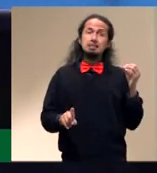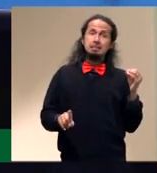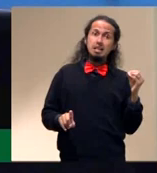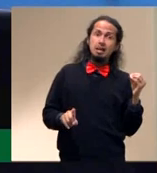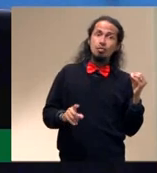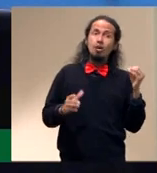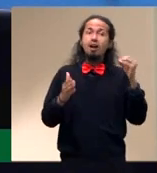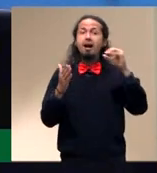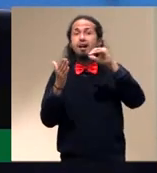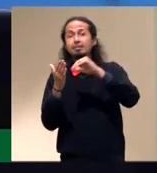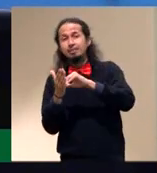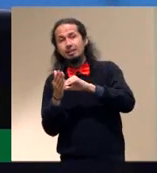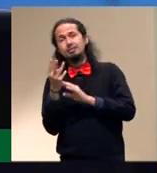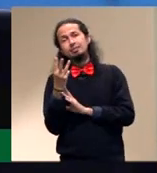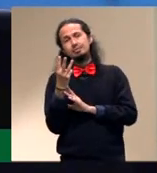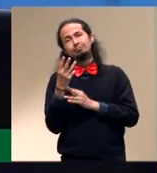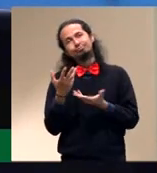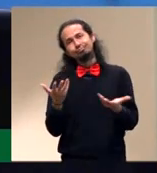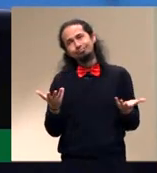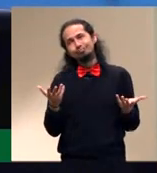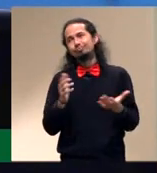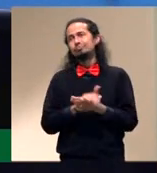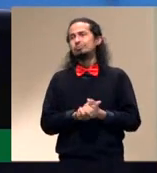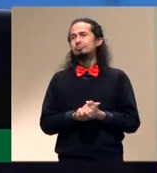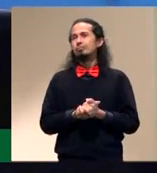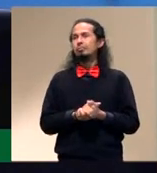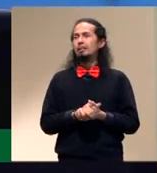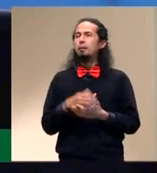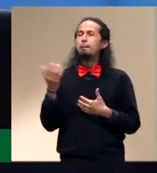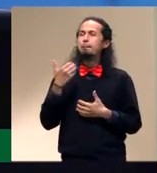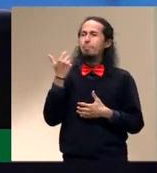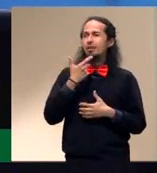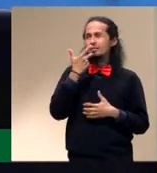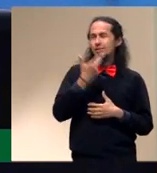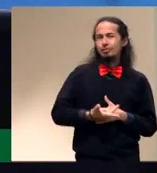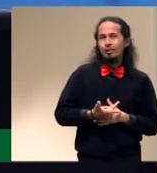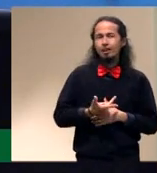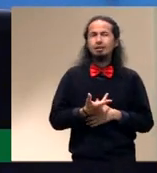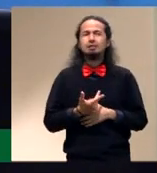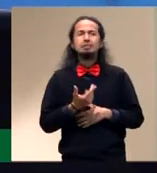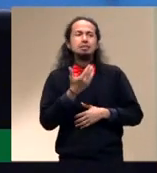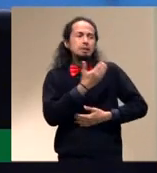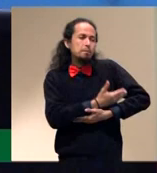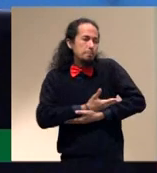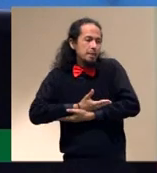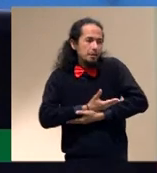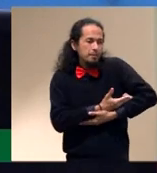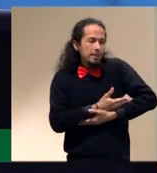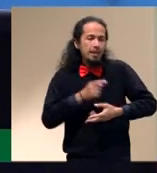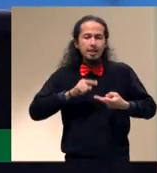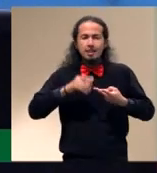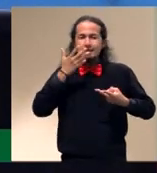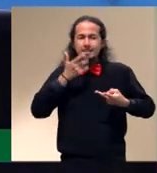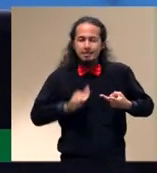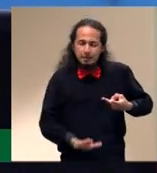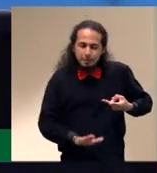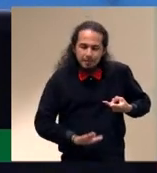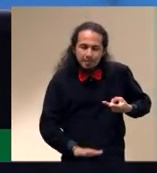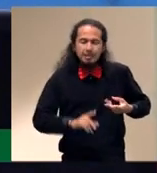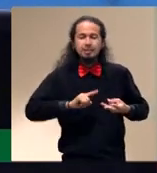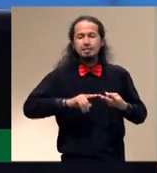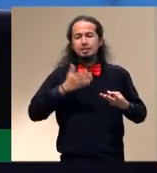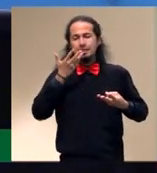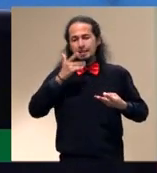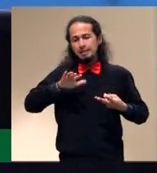naquela fórmula consensuada aí nacionalmente dos bebês, crianças pequenas, crianças bem pequenas e crianças pequenas, a gente